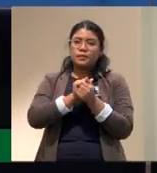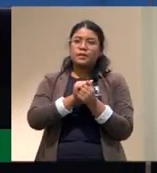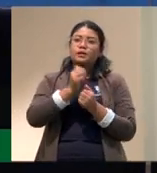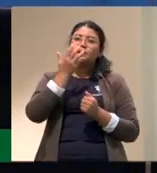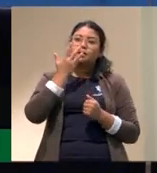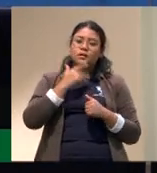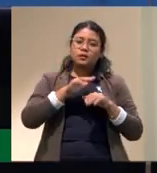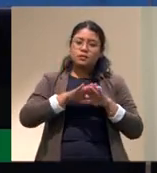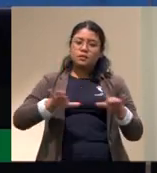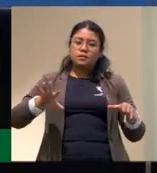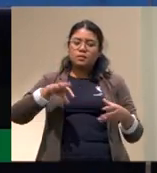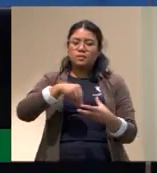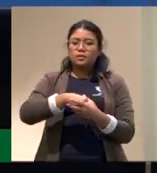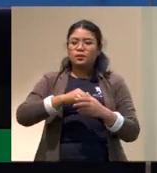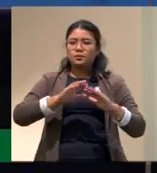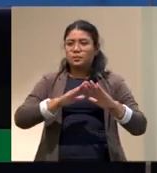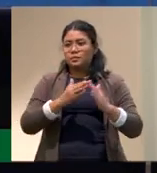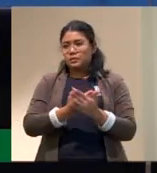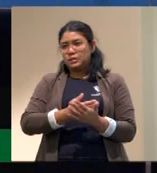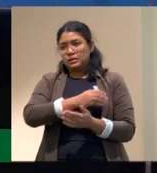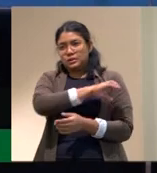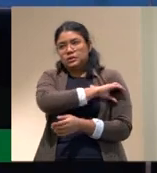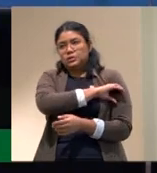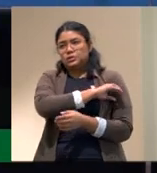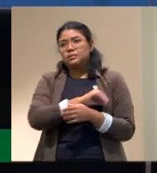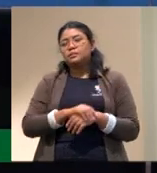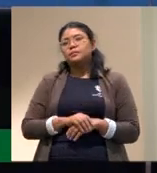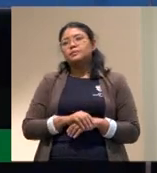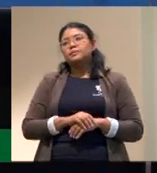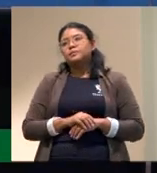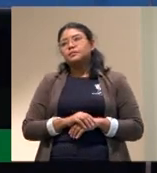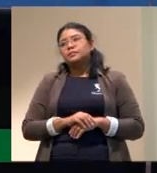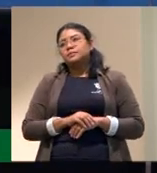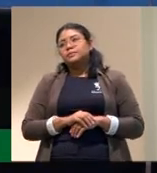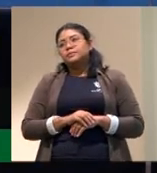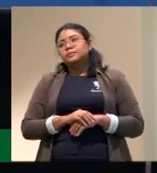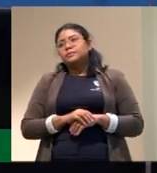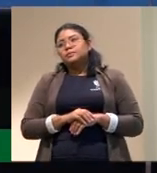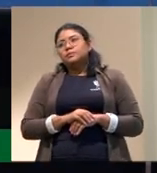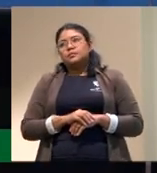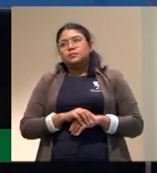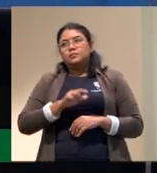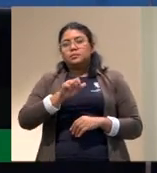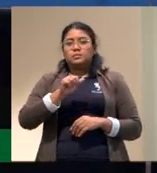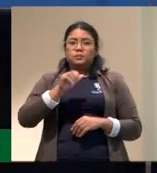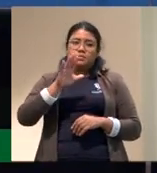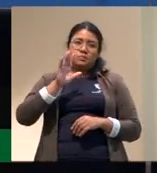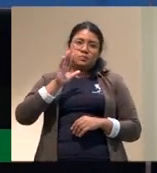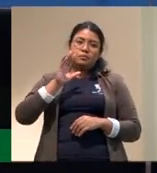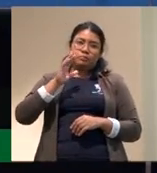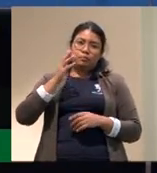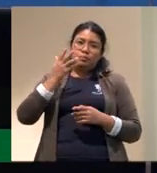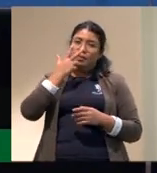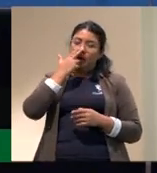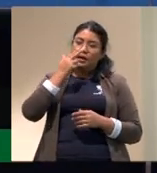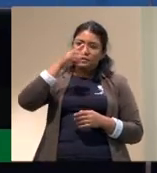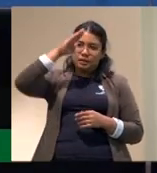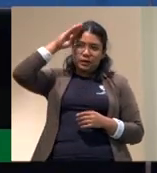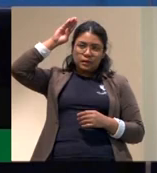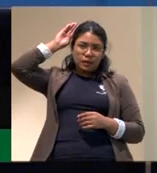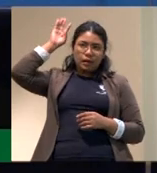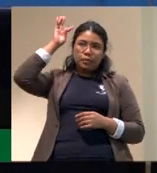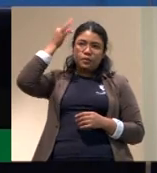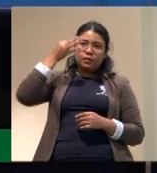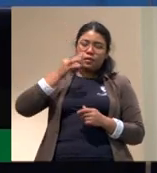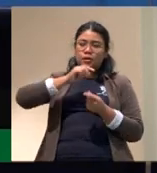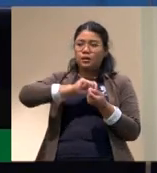no contexto educativo, né? Isso parece, assim, bastante teórico, mas traduzindo para uma perspectiva pedagógica,